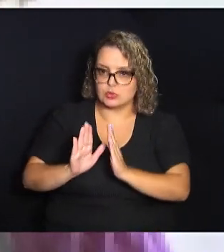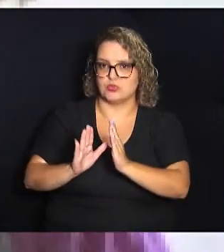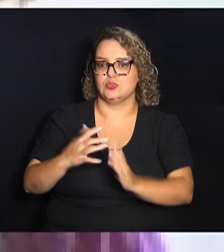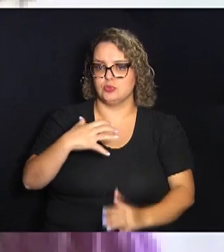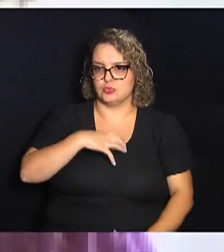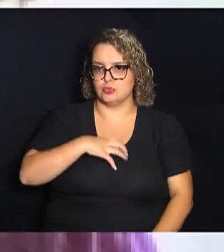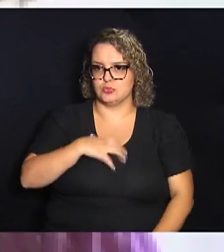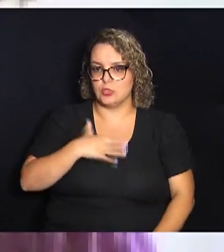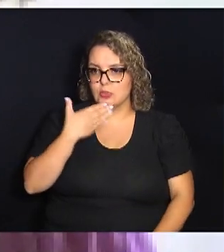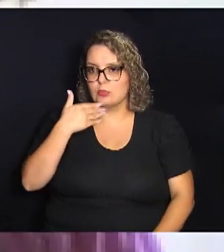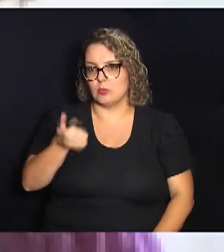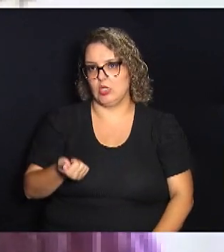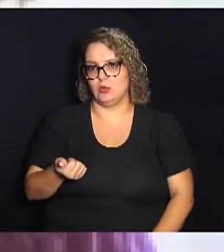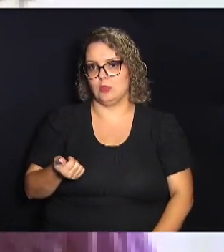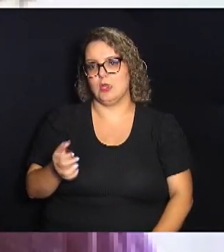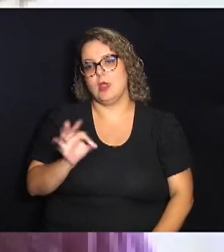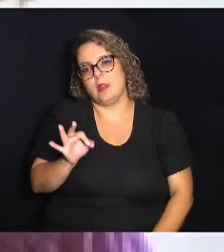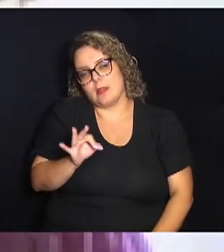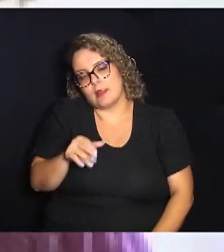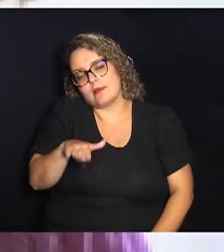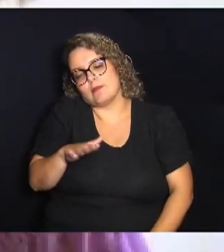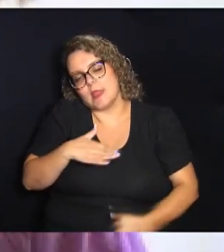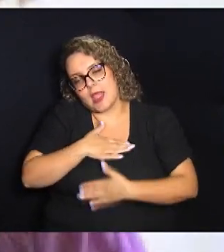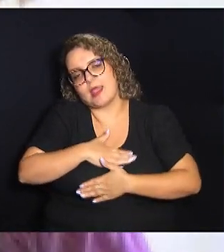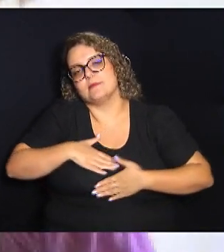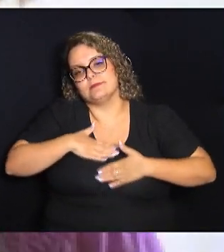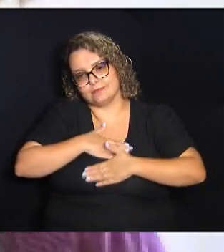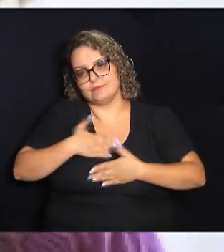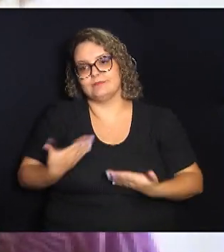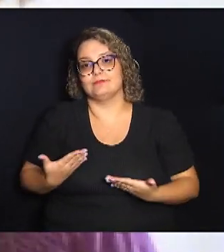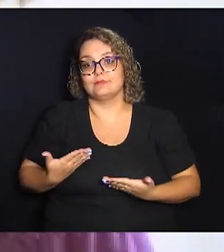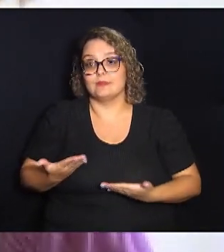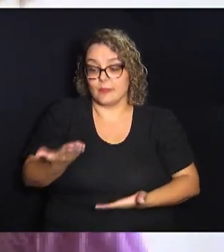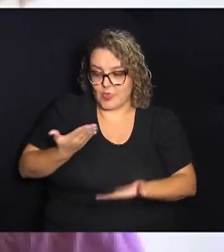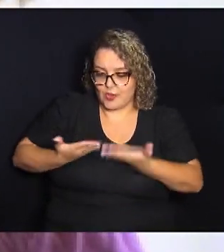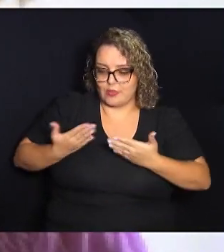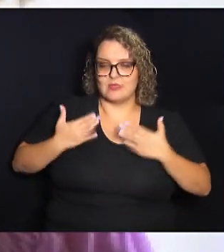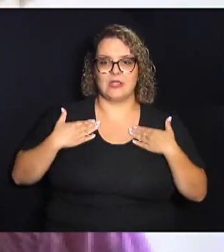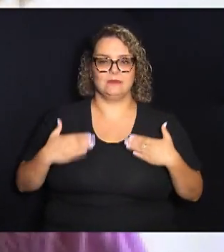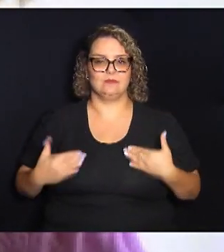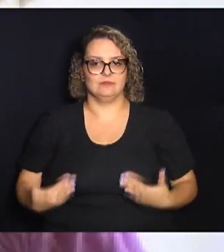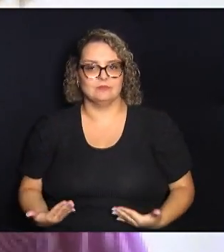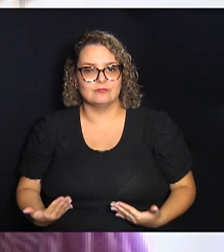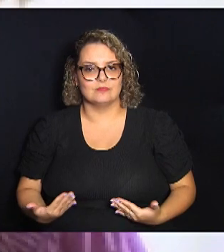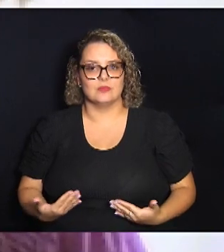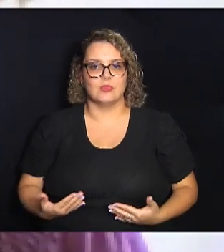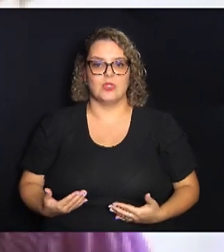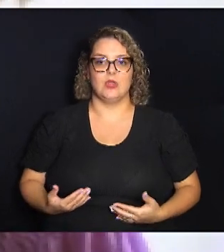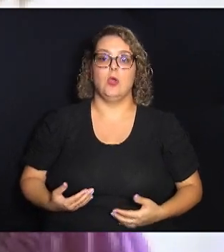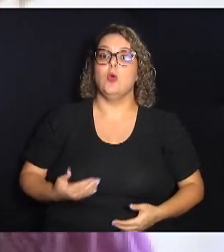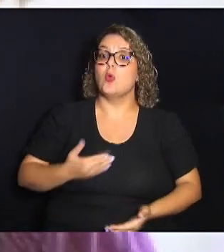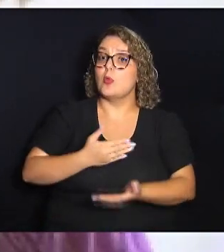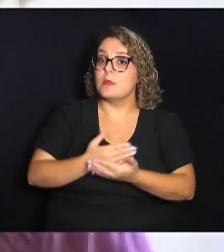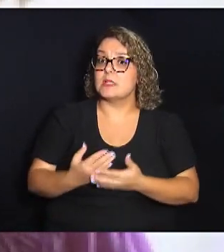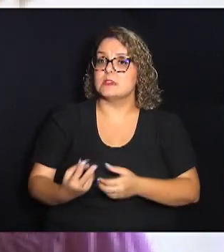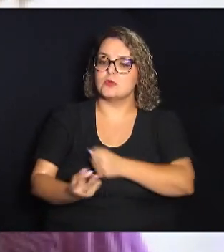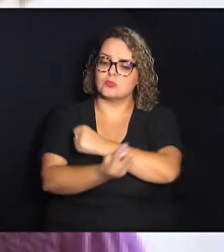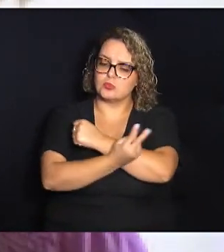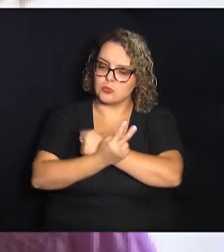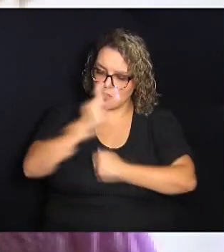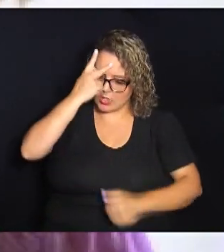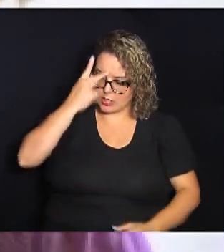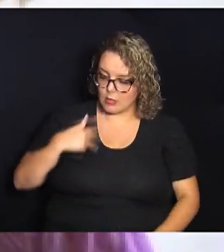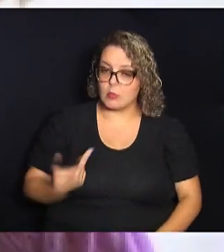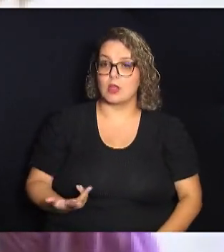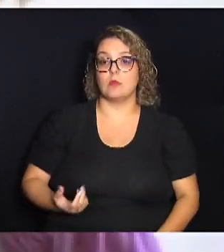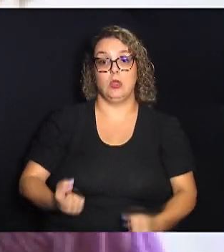forma melhor. E nada mais prazeroso do que você estar cuidando do seu corpo, investir muito no autocuidado, a partir da